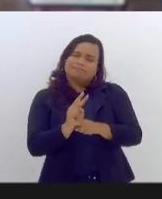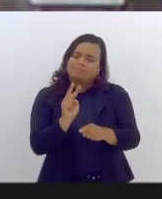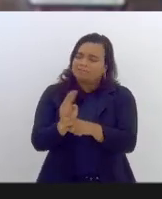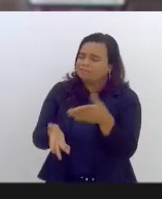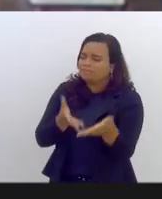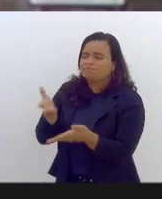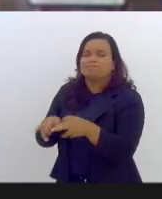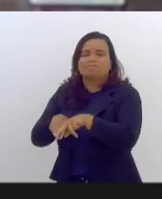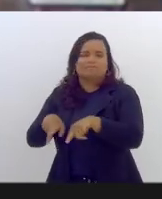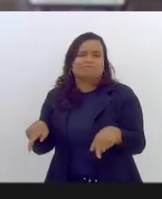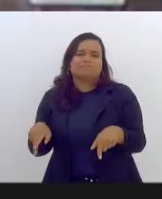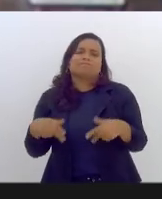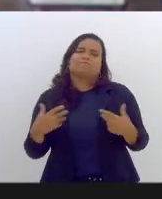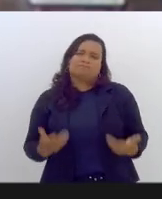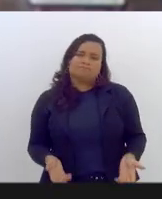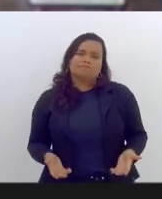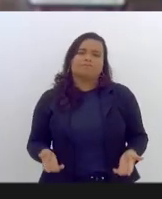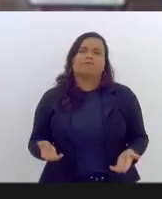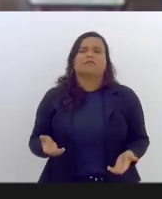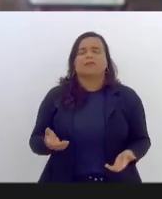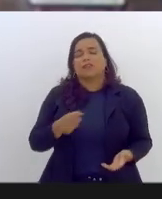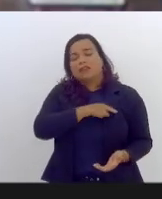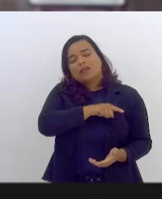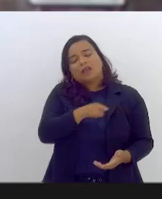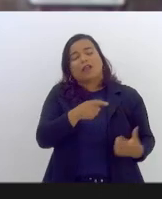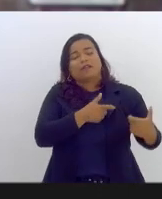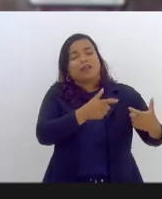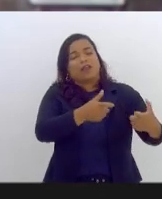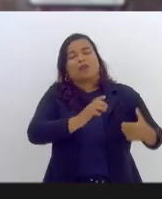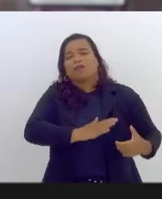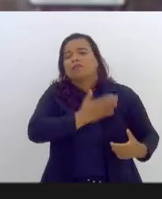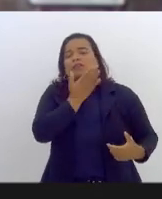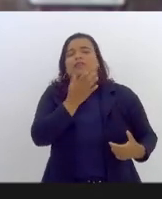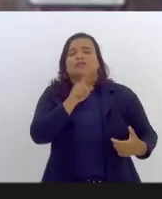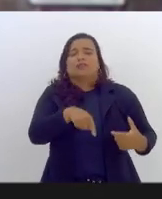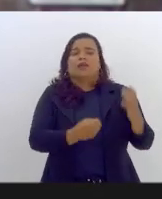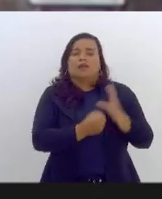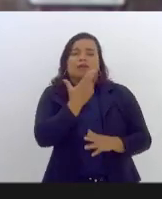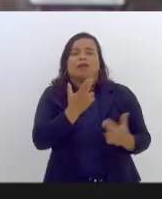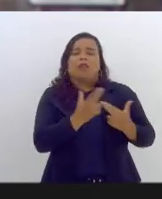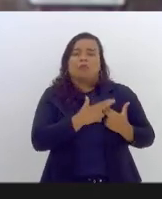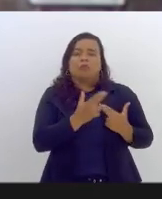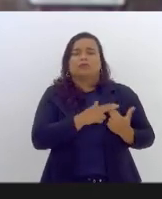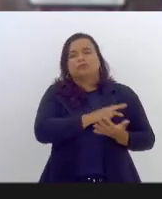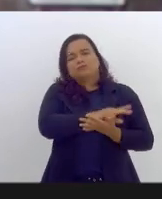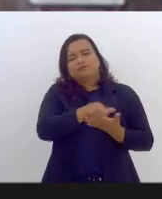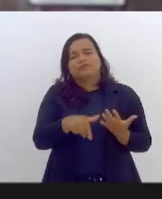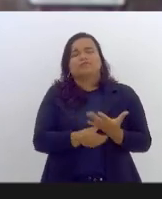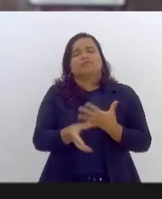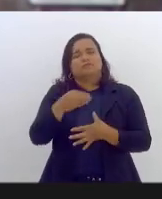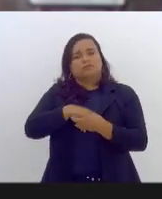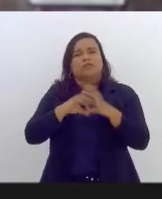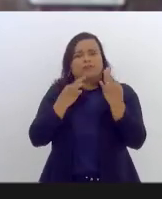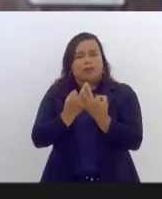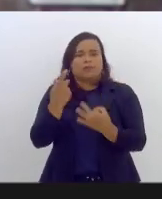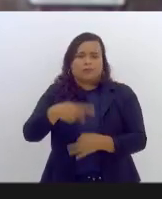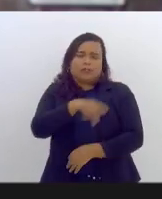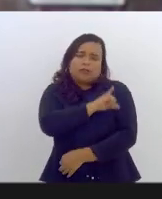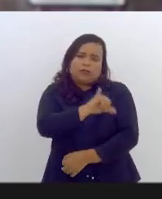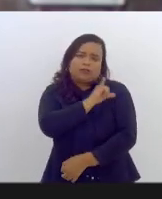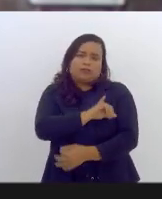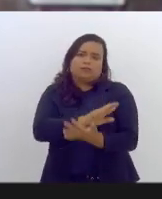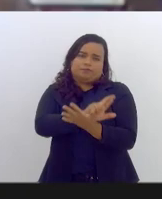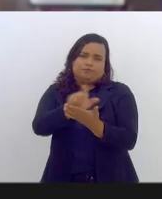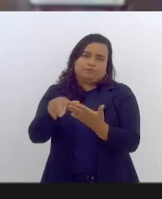em todas as famílias no estado do Rio de Janeiro e em famílias Brasil afora. Marielle foi referência